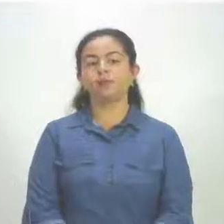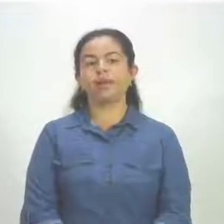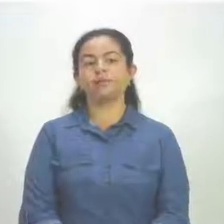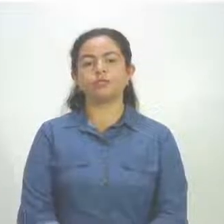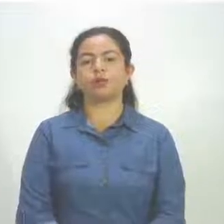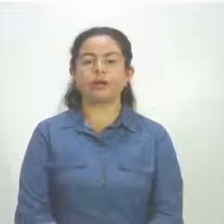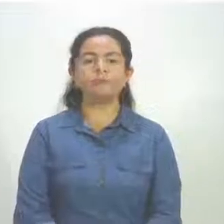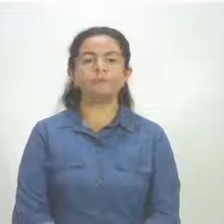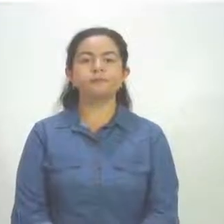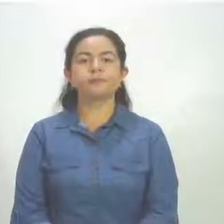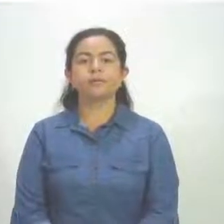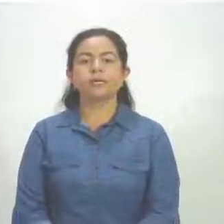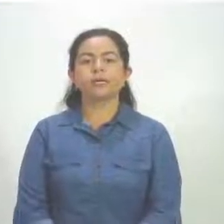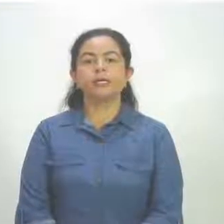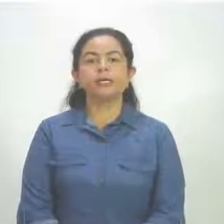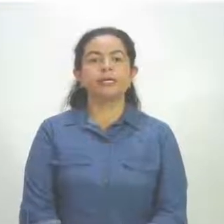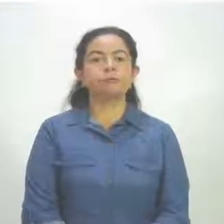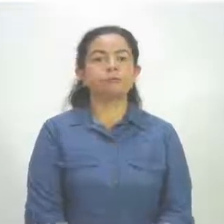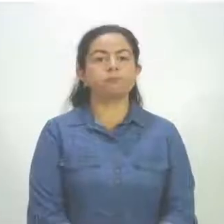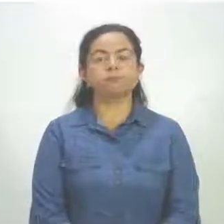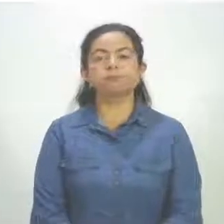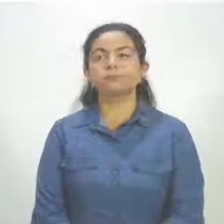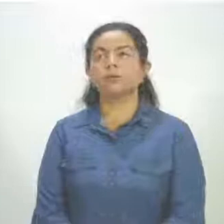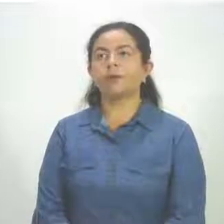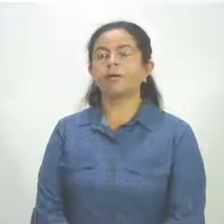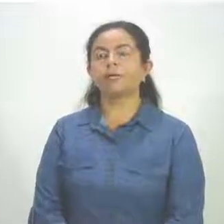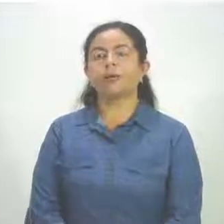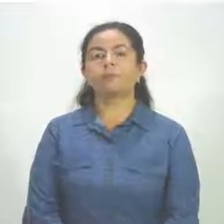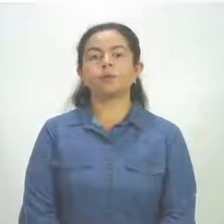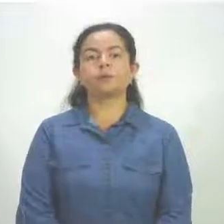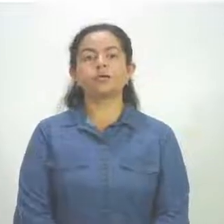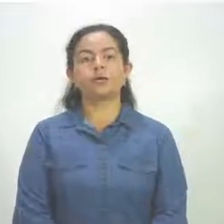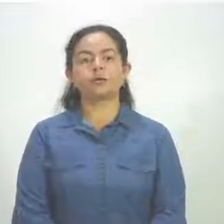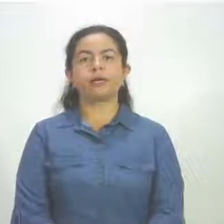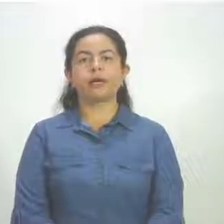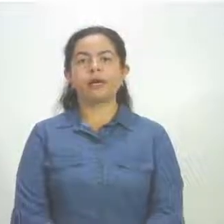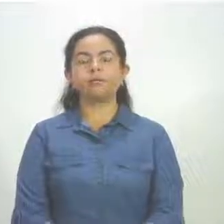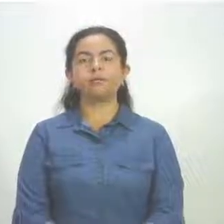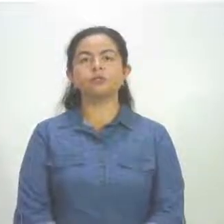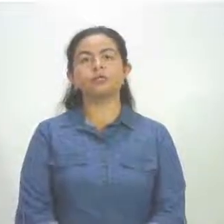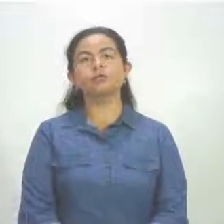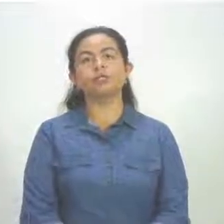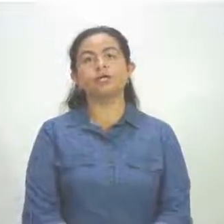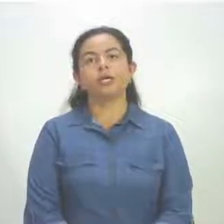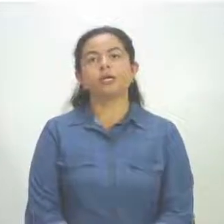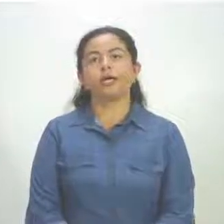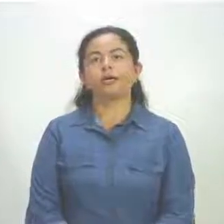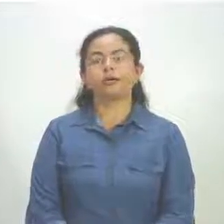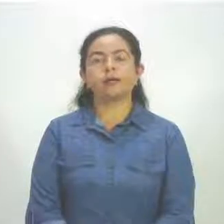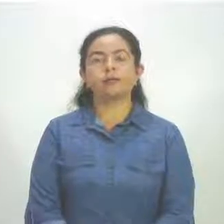do ambiente escolar. E também podemos trabalhar no sentido de